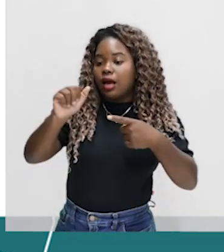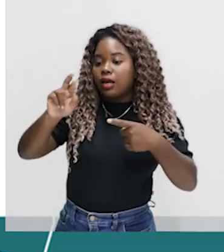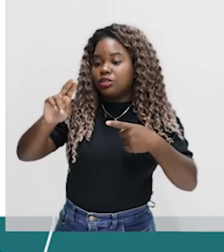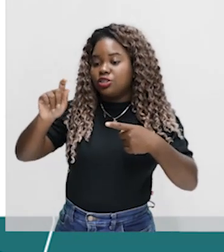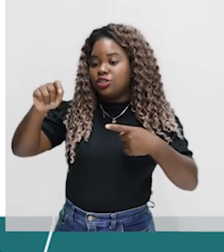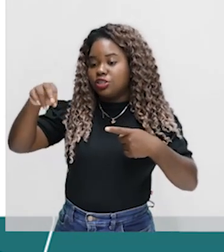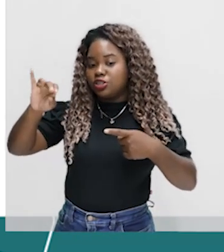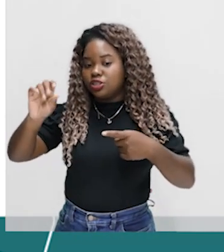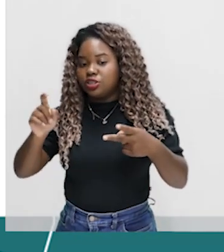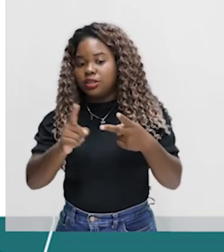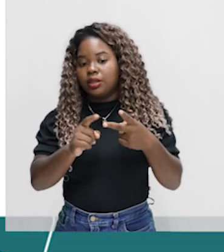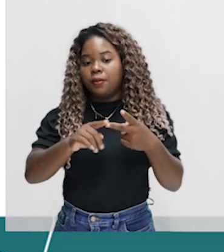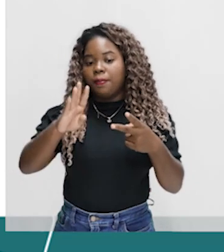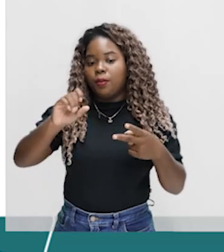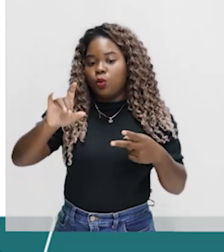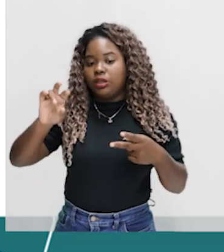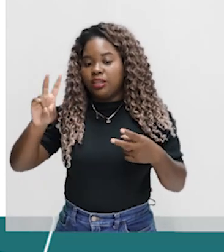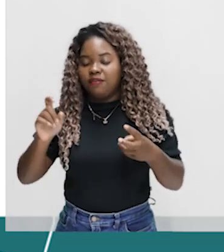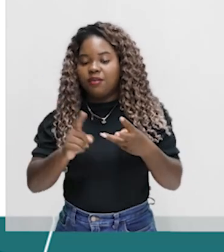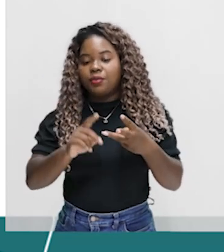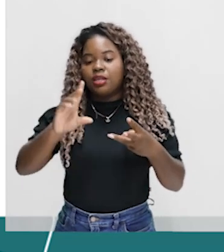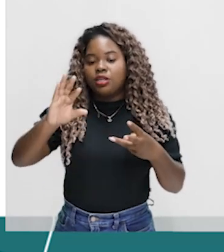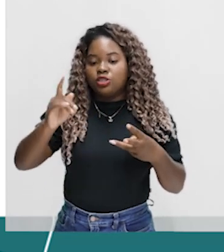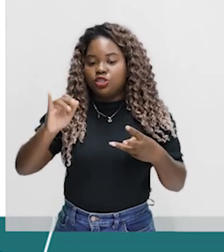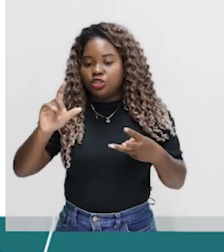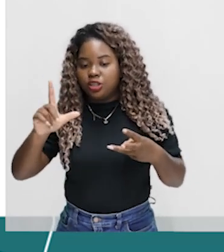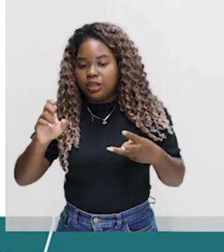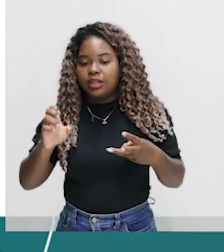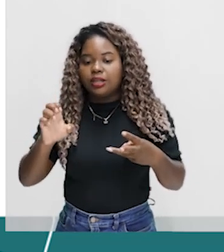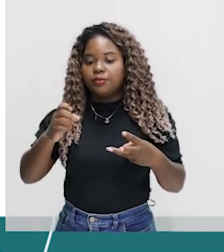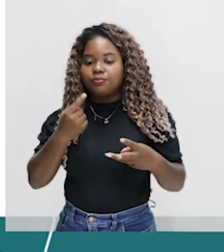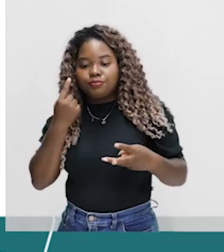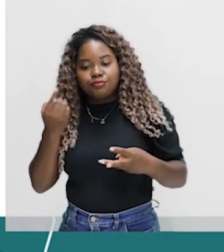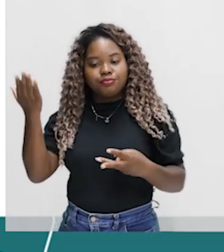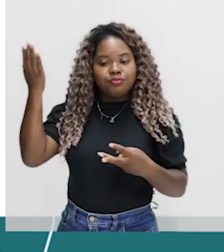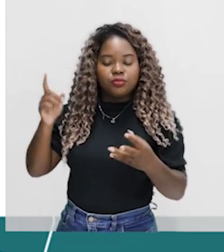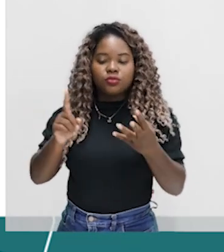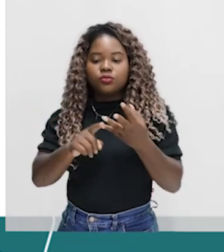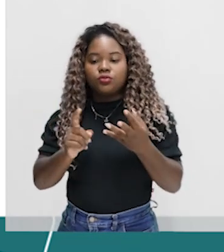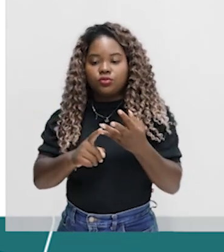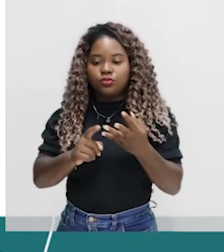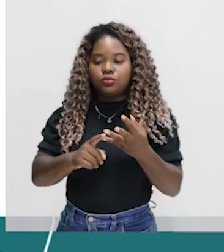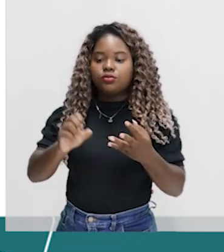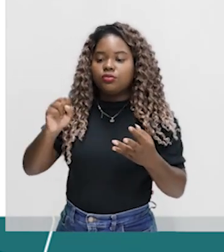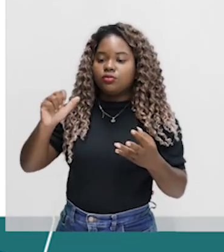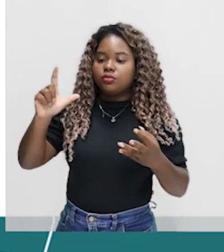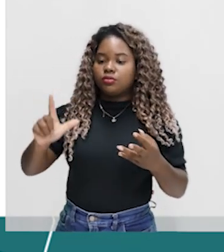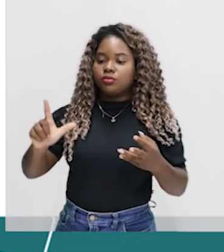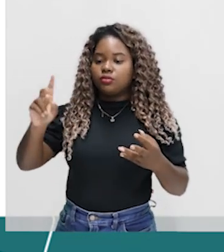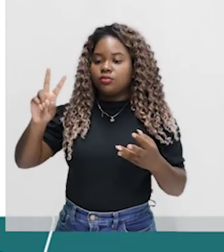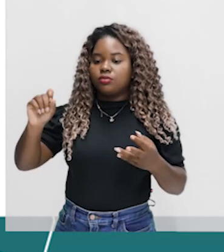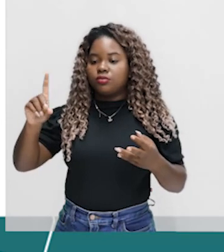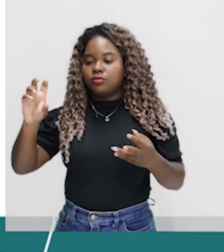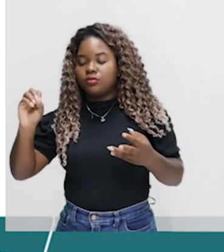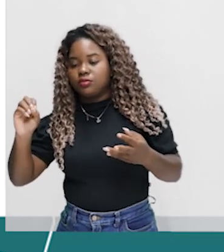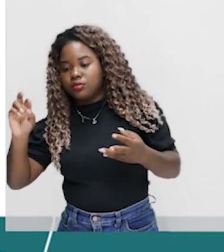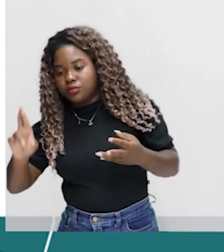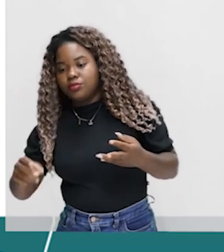Bolívia, Chile, Colômbia, Costa Rica, Cuba, El Salvador,